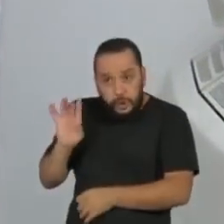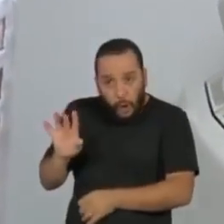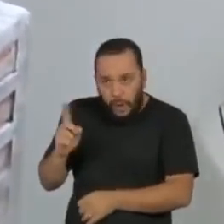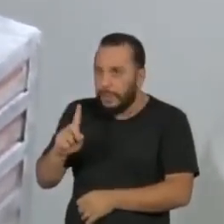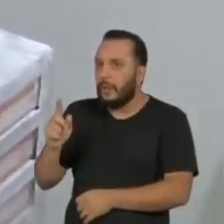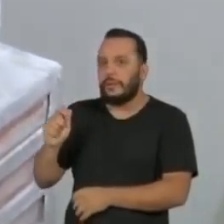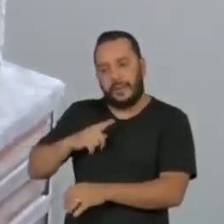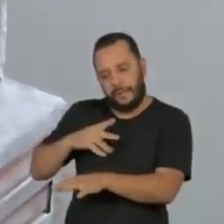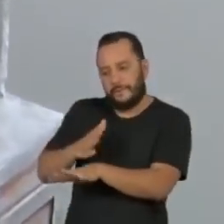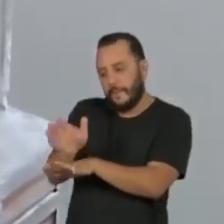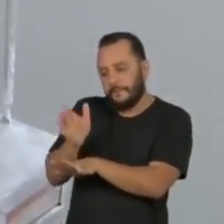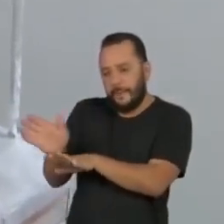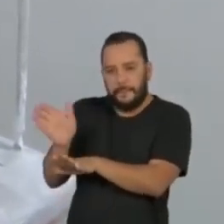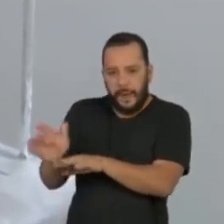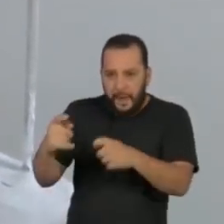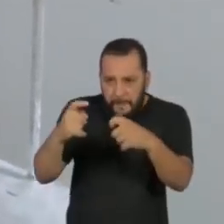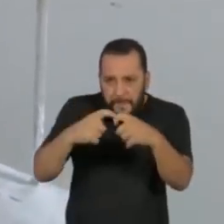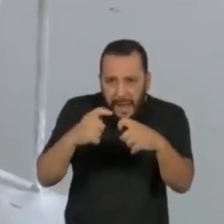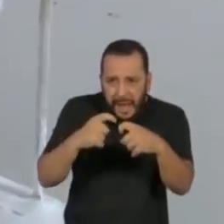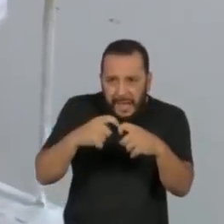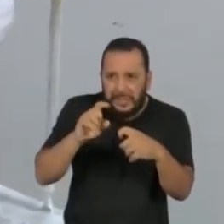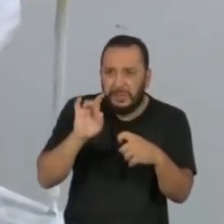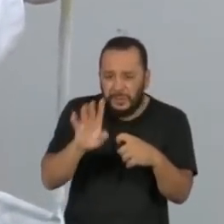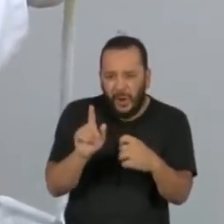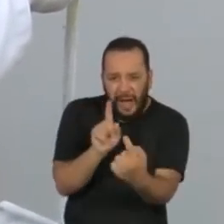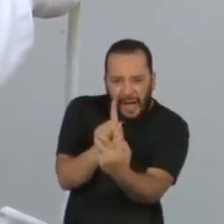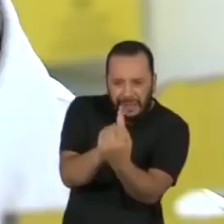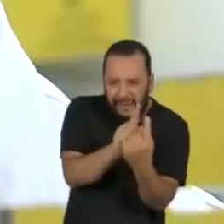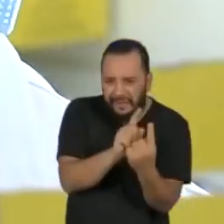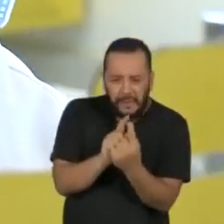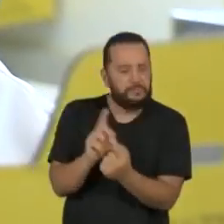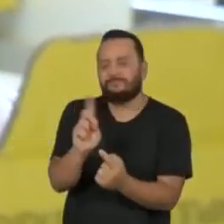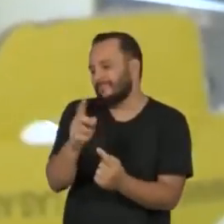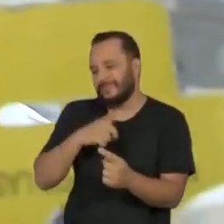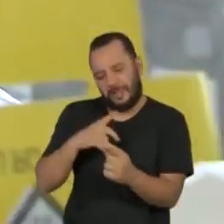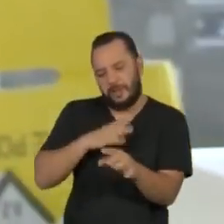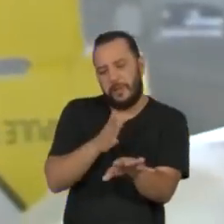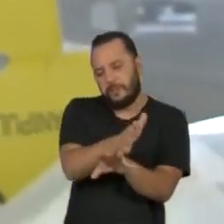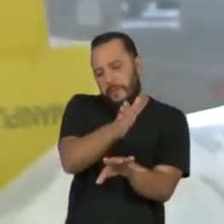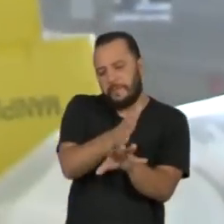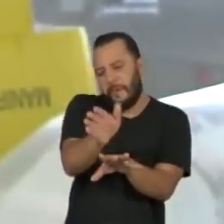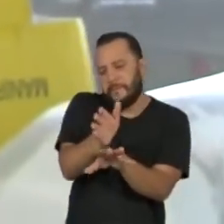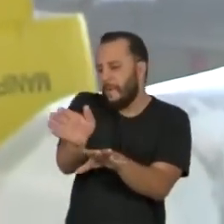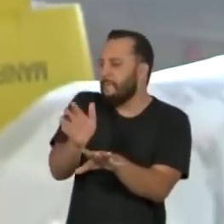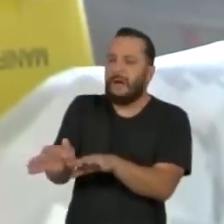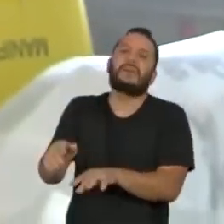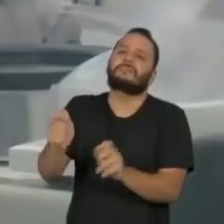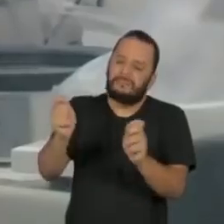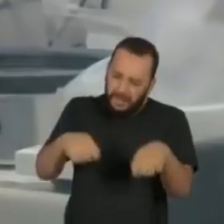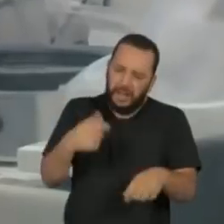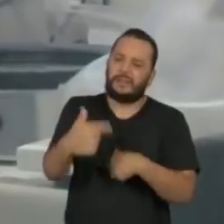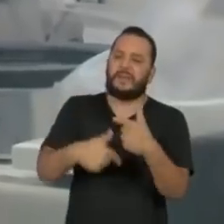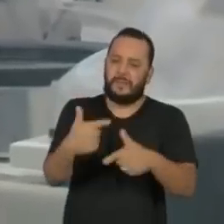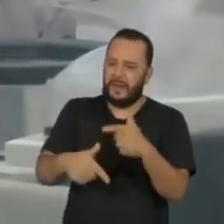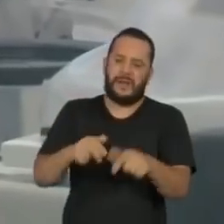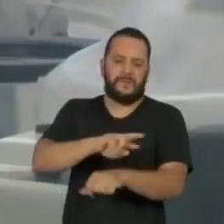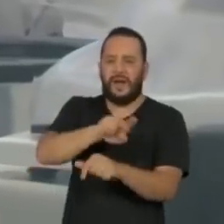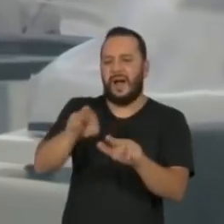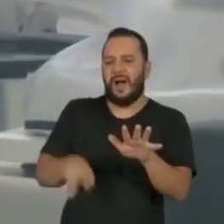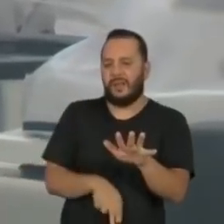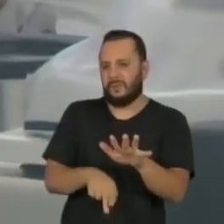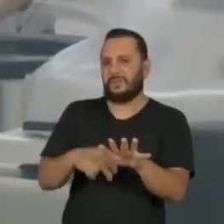só atender em clínica. Então, nós temos hoje, com essas grandes áreas, oportunidades que esse profissional vá, ao longo do